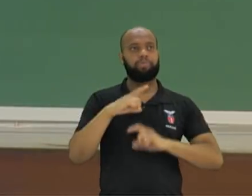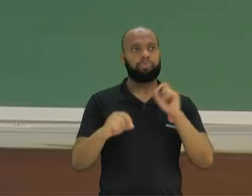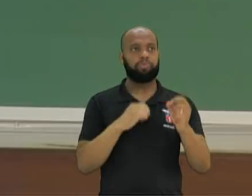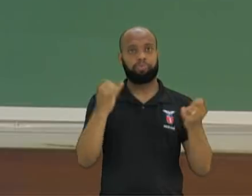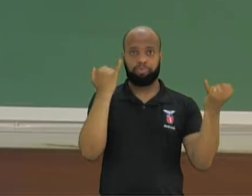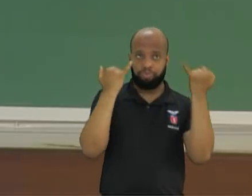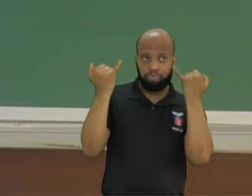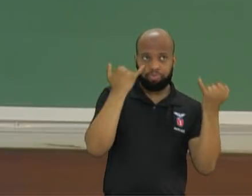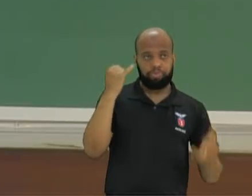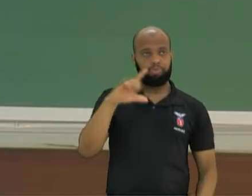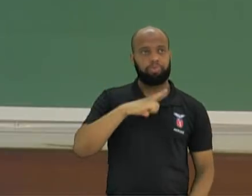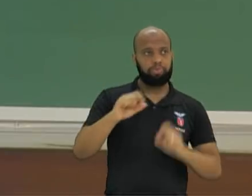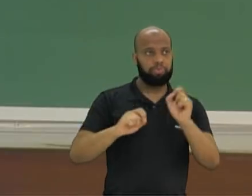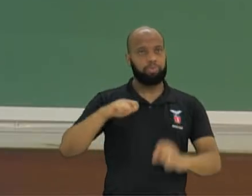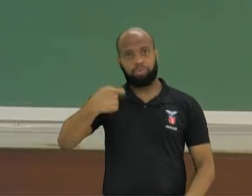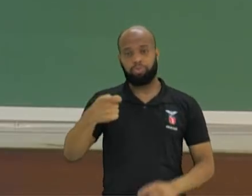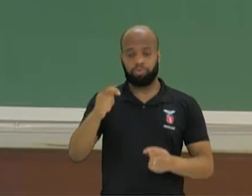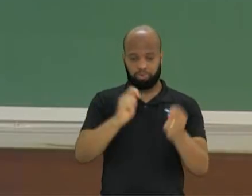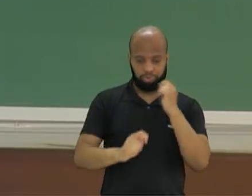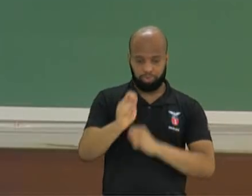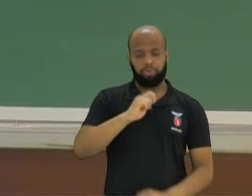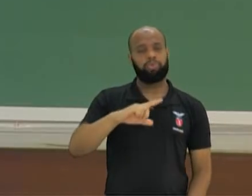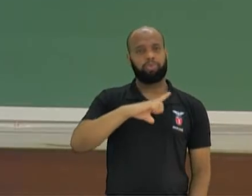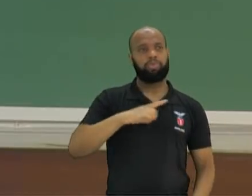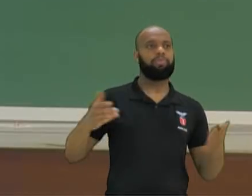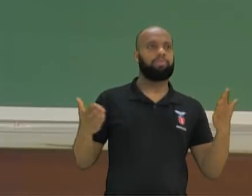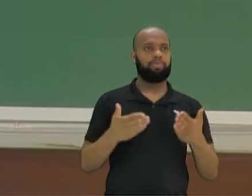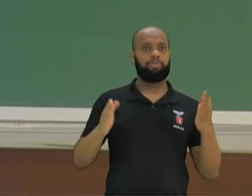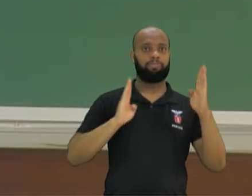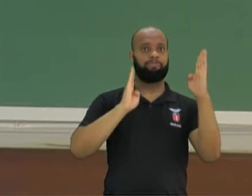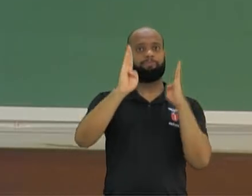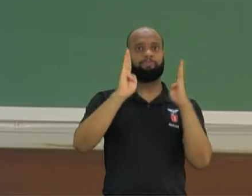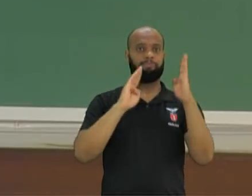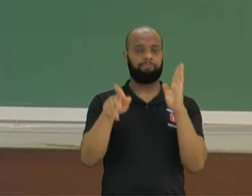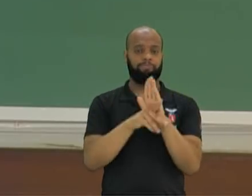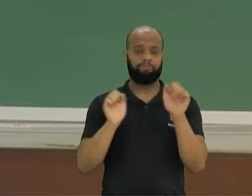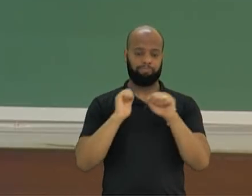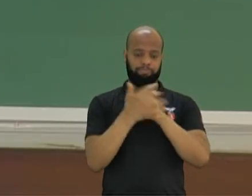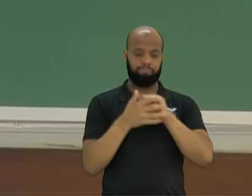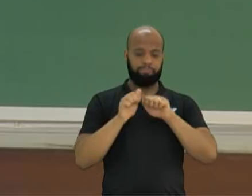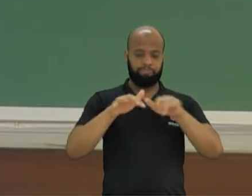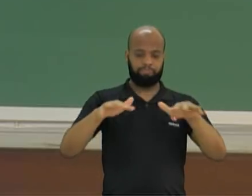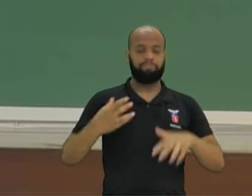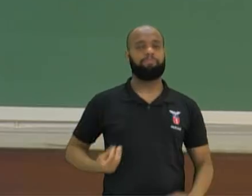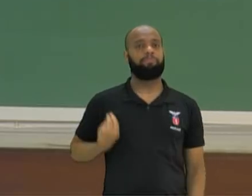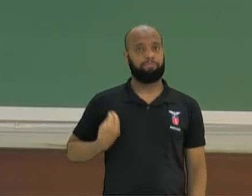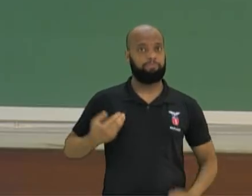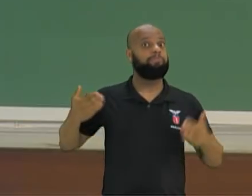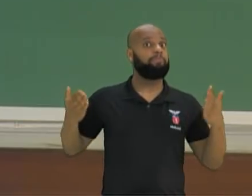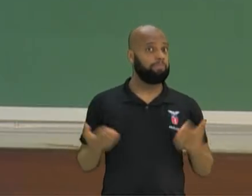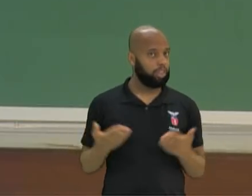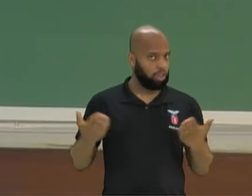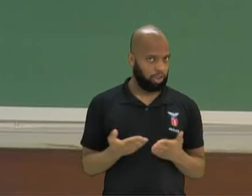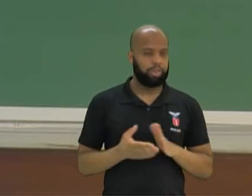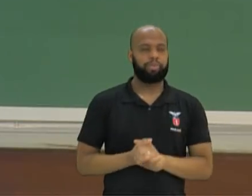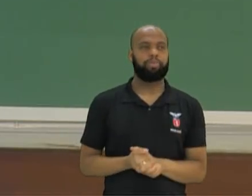começar a tratar um pouco dessa economia no período da pandemia que estamos vivendo, né? A primeira